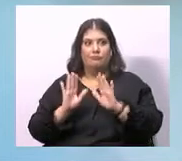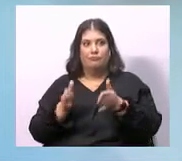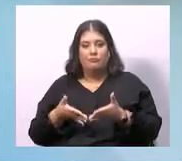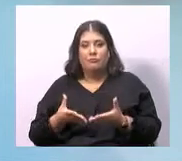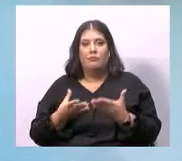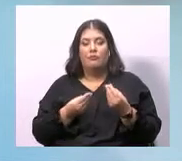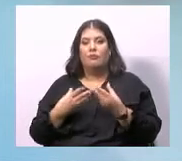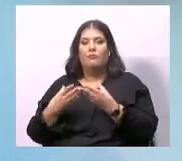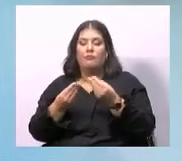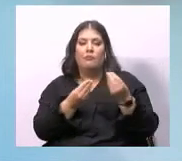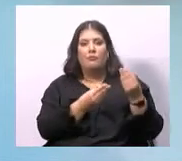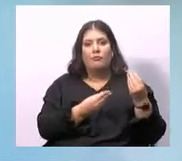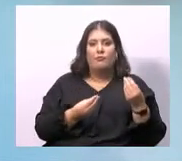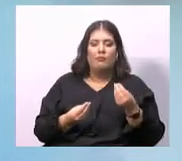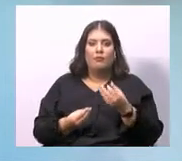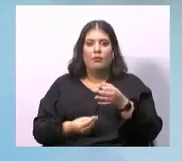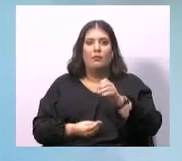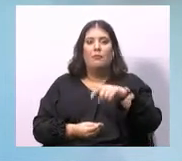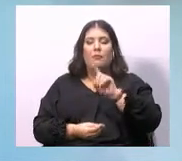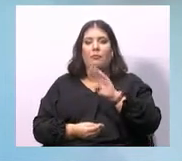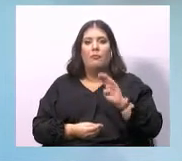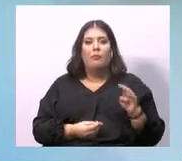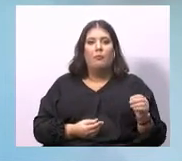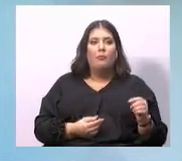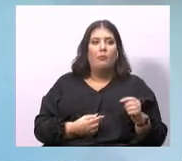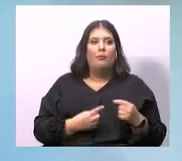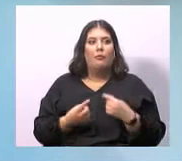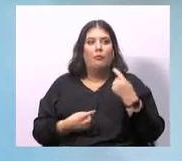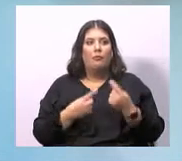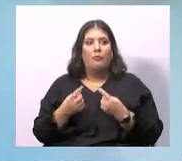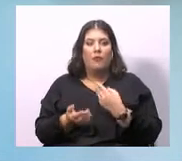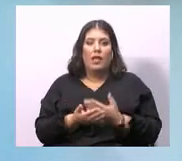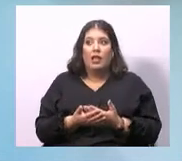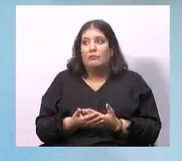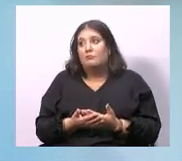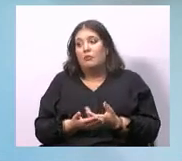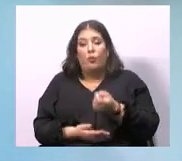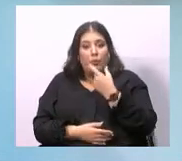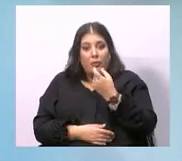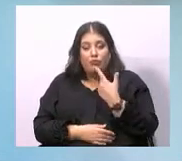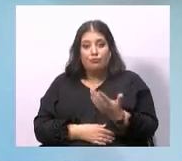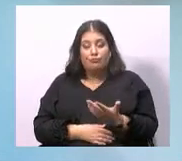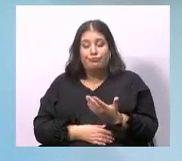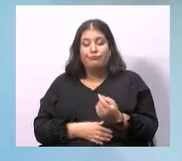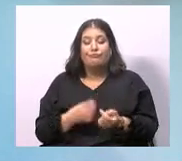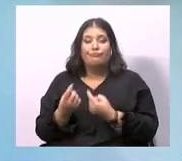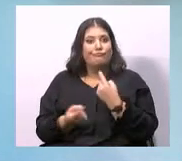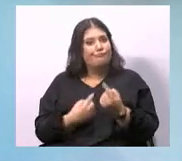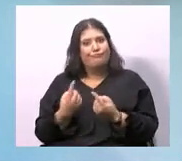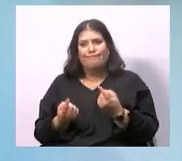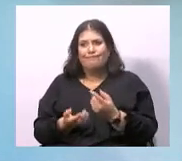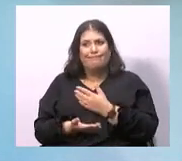já aplicou muitos produtos, pós, pomadas, cremes, alguns até eventualmente comprimidos, e muitas das vezes não